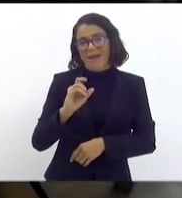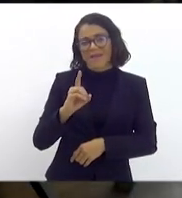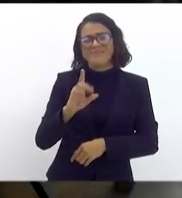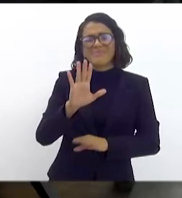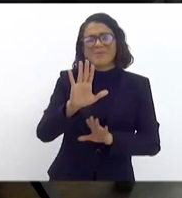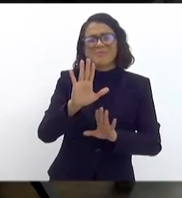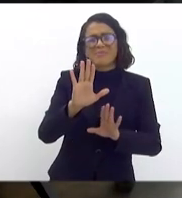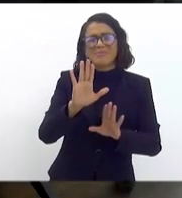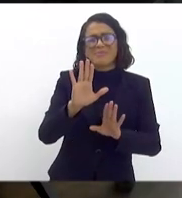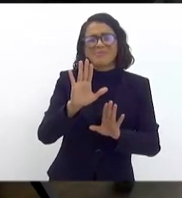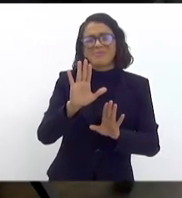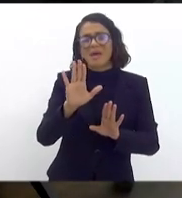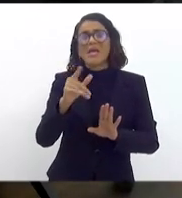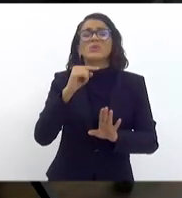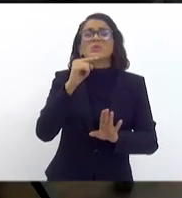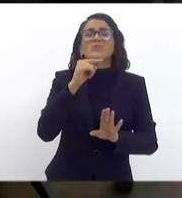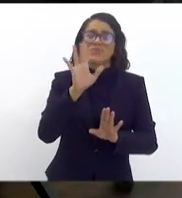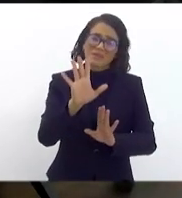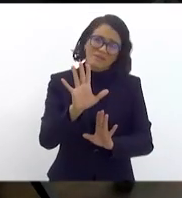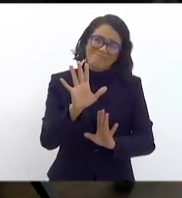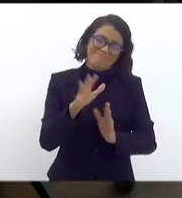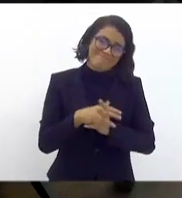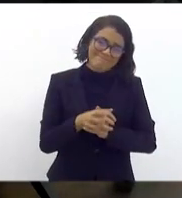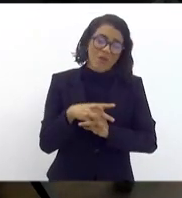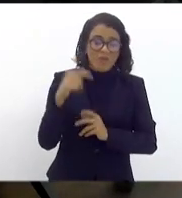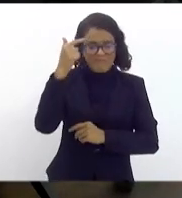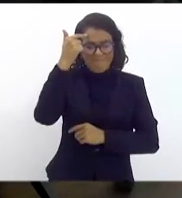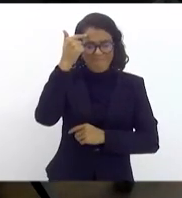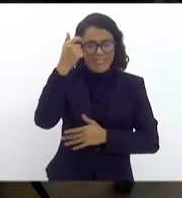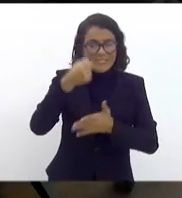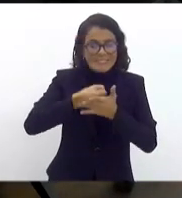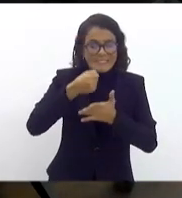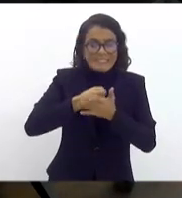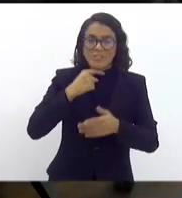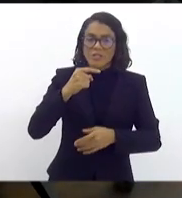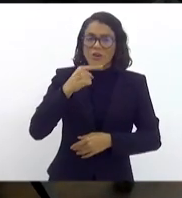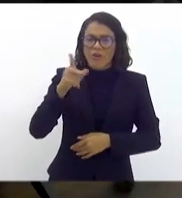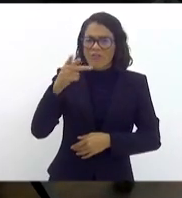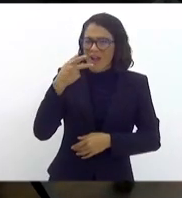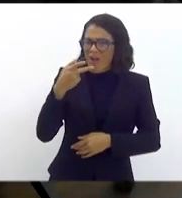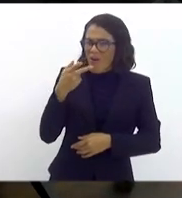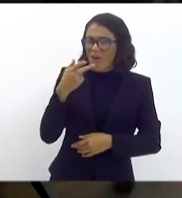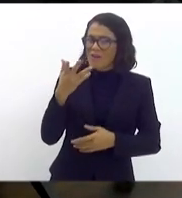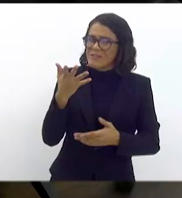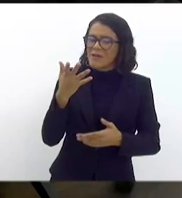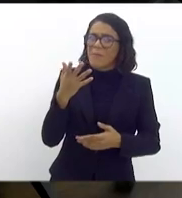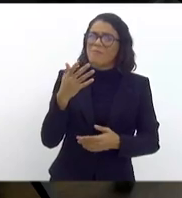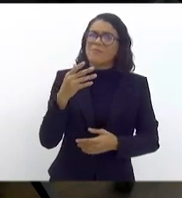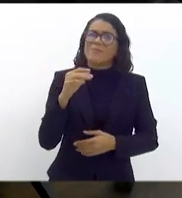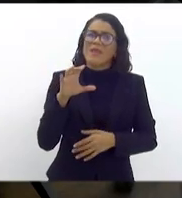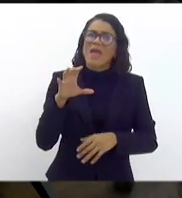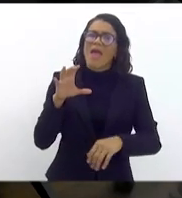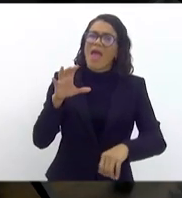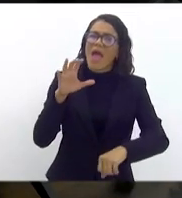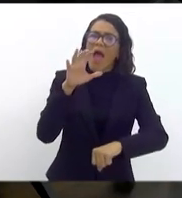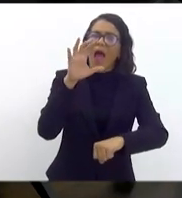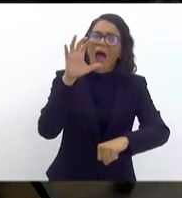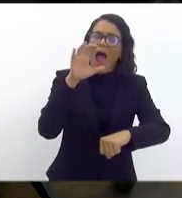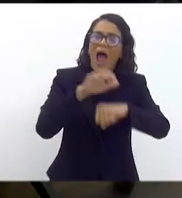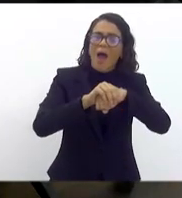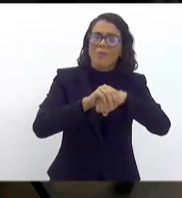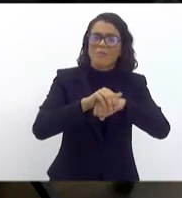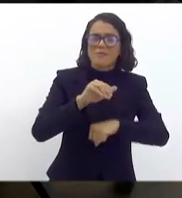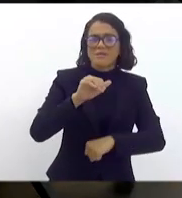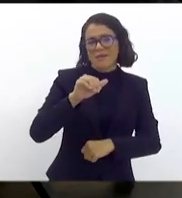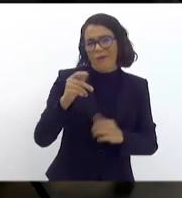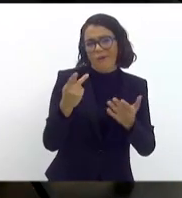de só. É só uma dúvida aqui, que gerou aqui. O senhor falou uma coisa em tese, apropriação em débito. Eu vou fazer